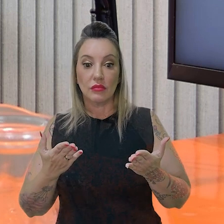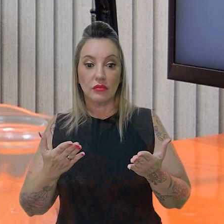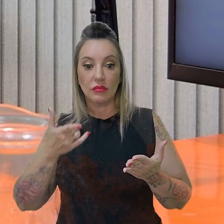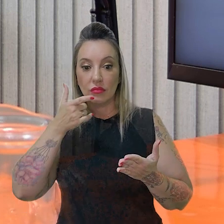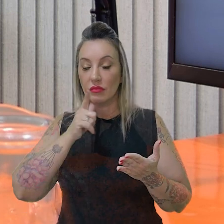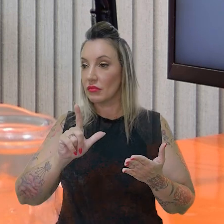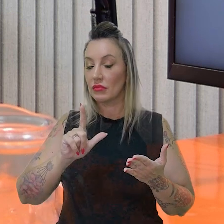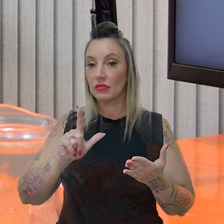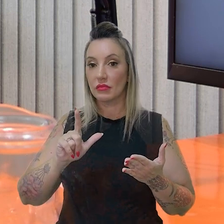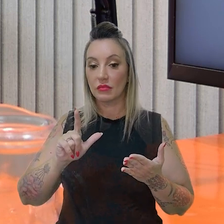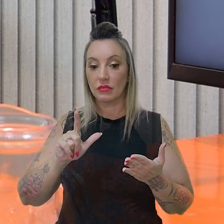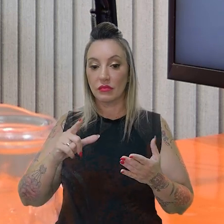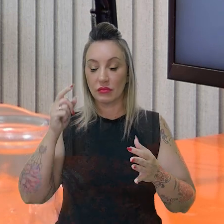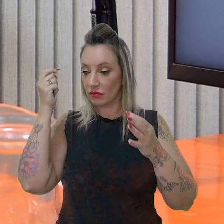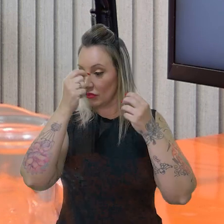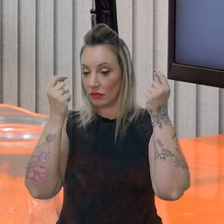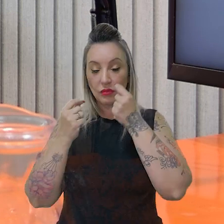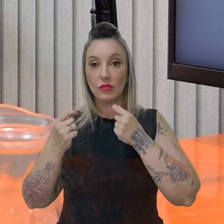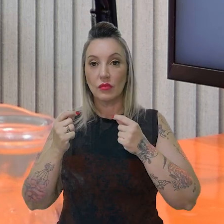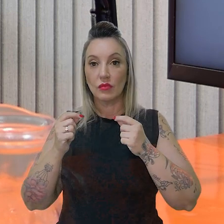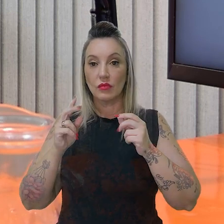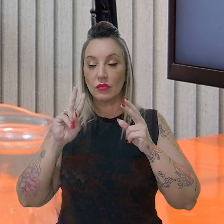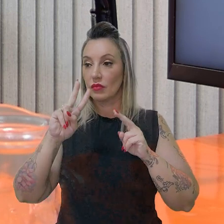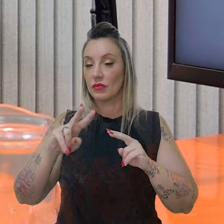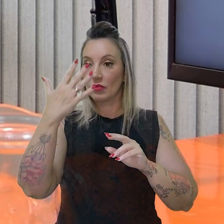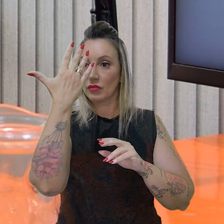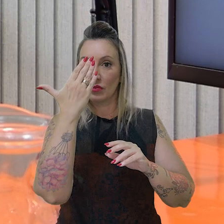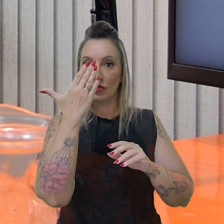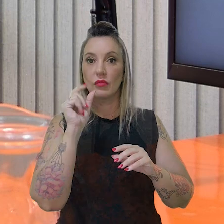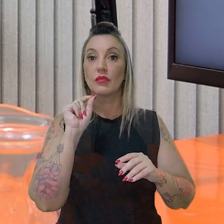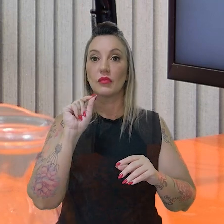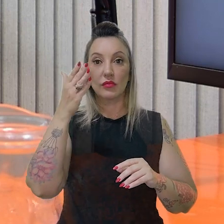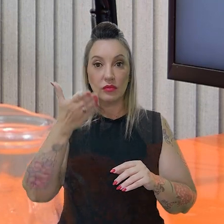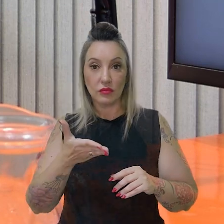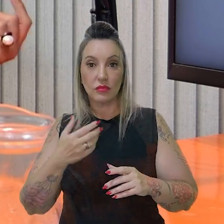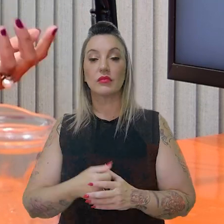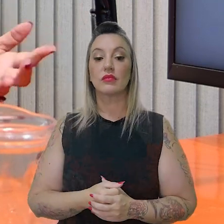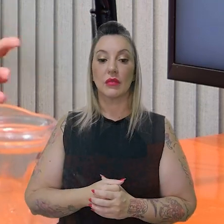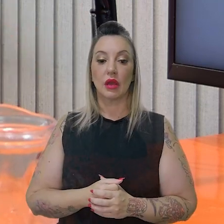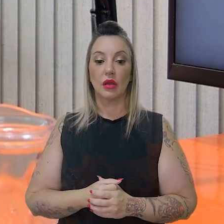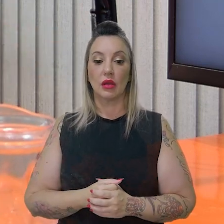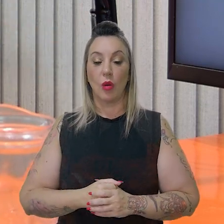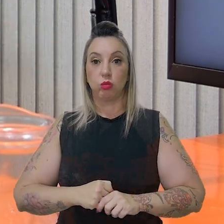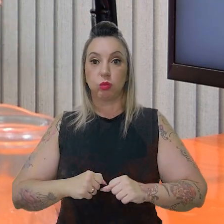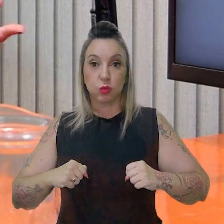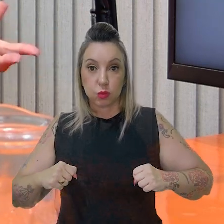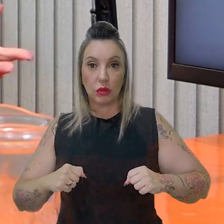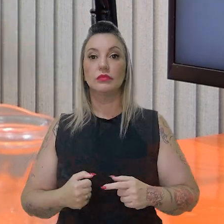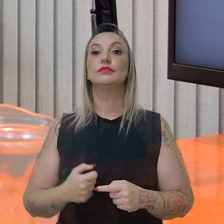conseguindo me arrumar não tô conseguindo me olhar no espelho quem é ela engordei bastante